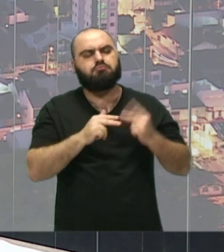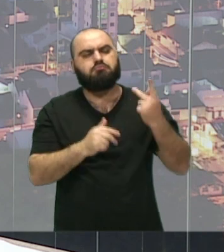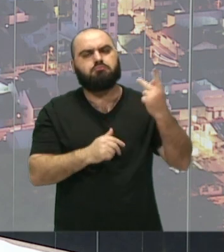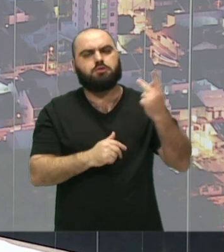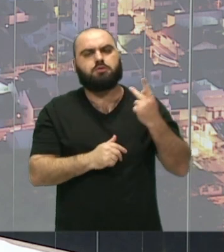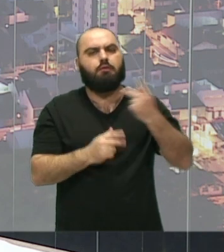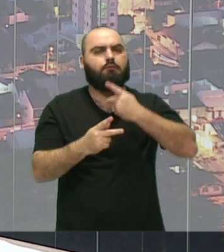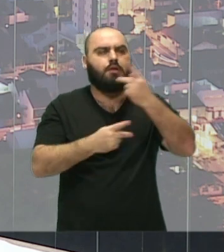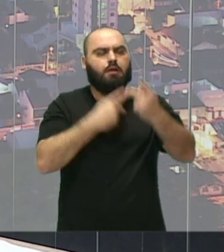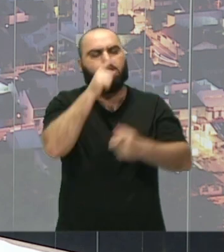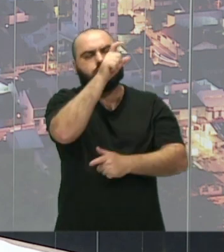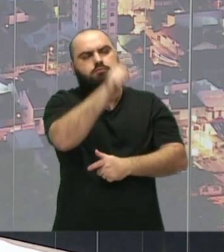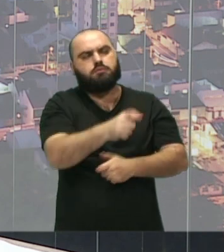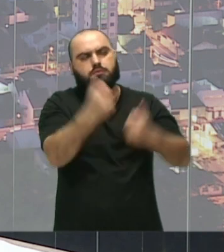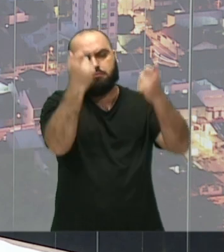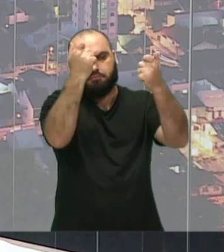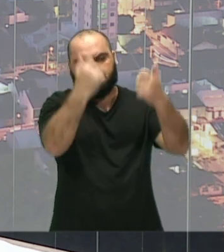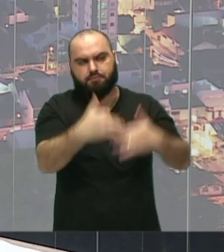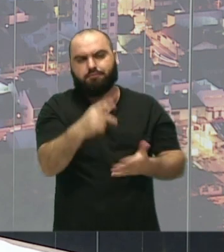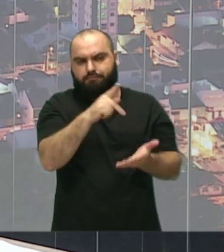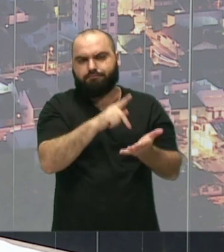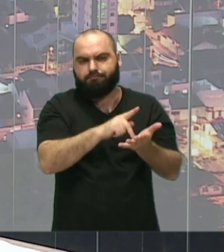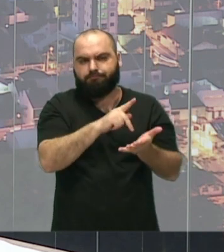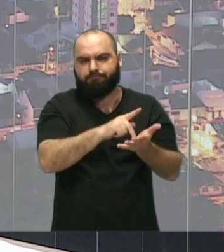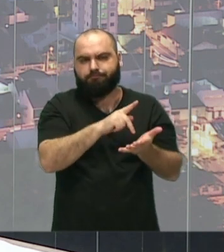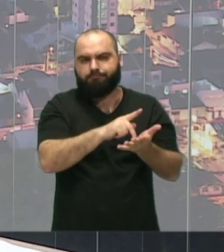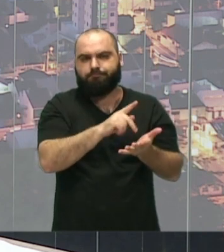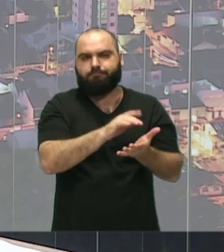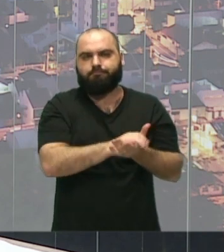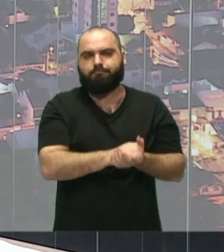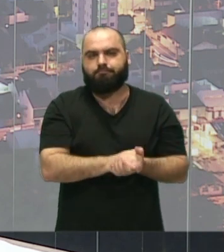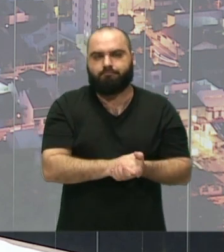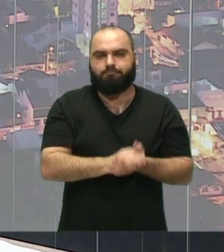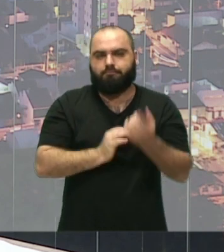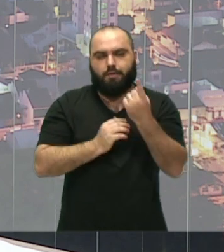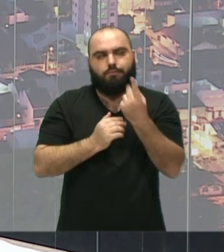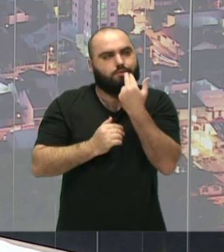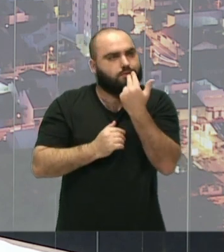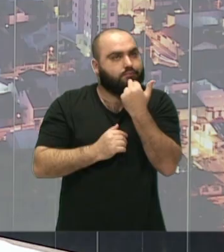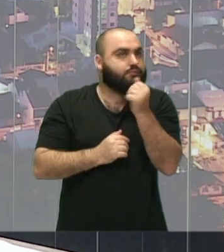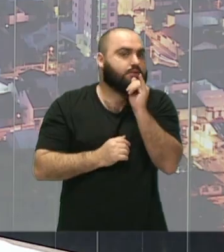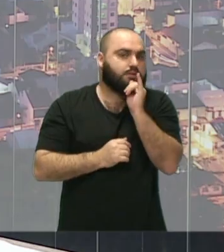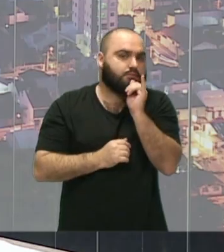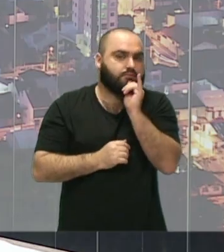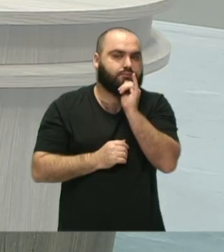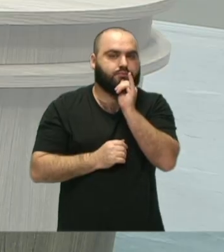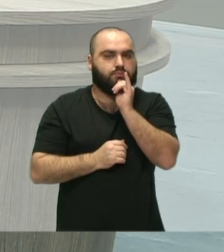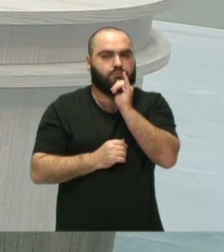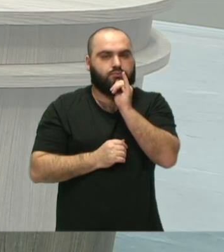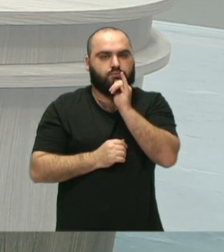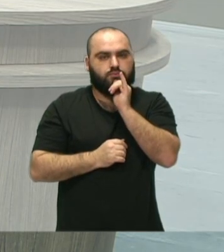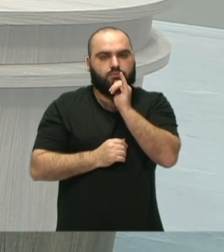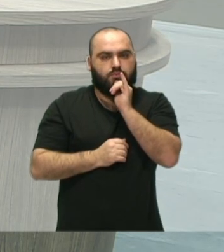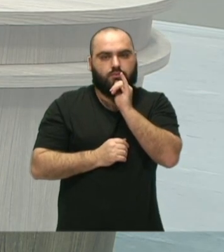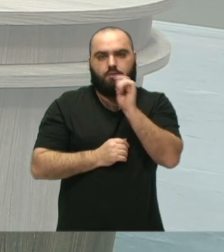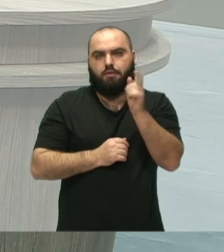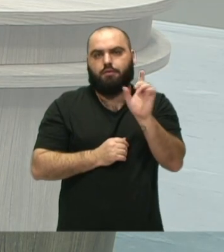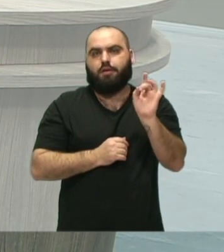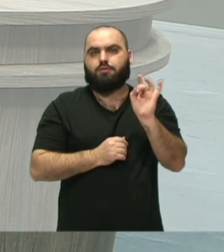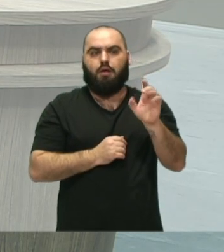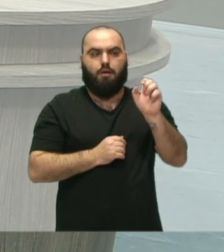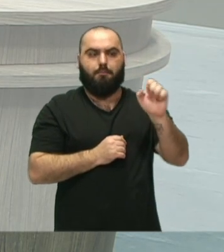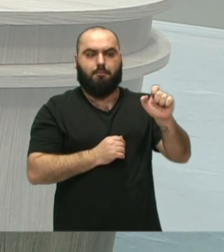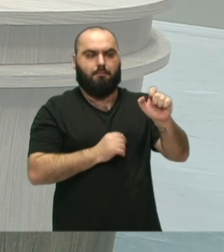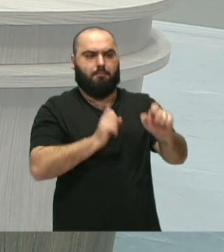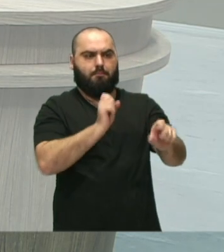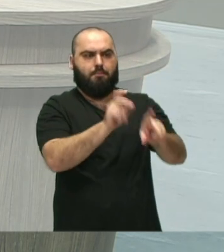até citaste isso de uma forma assim, que não deveria ser só o povo